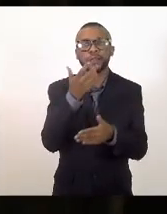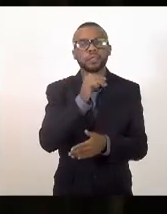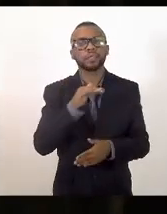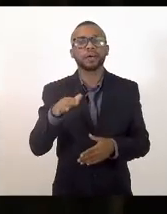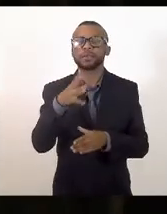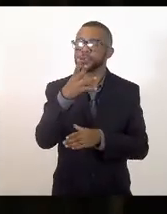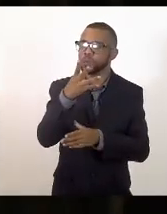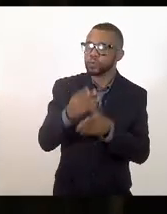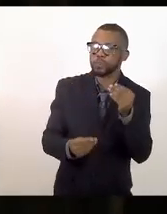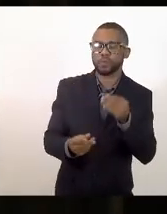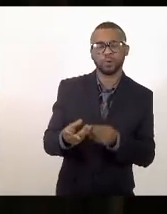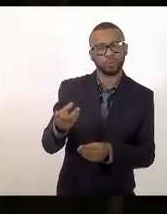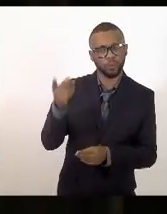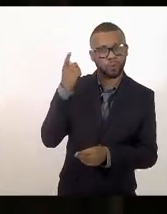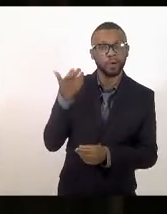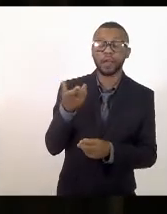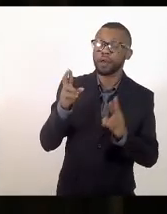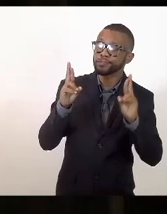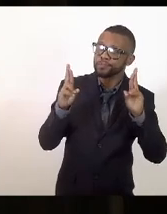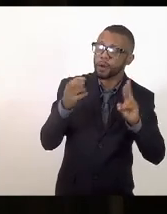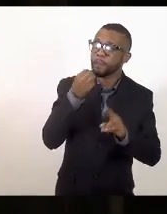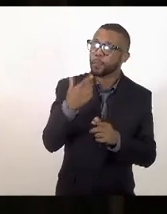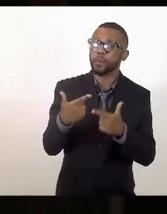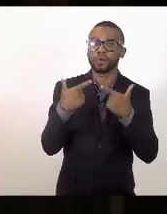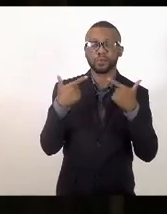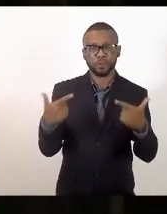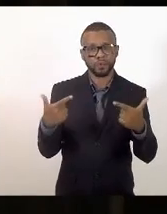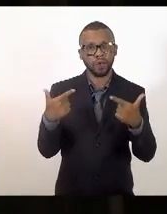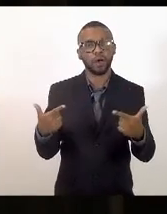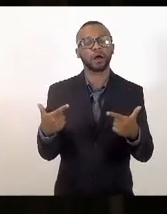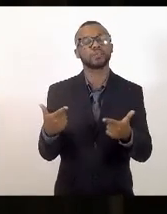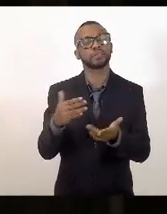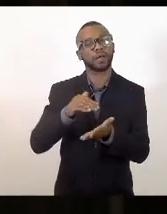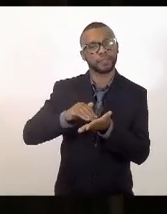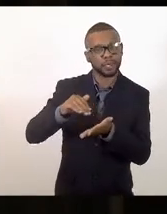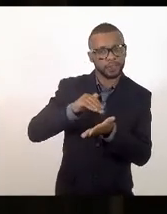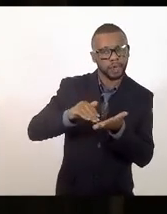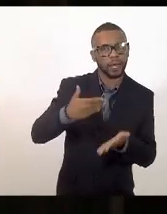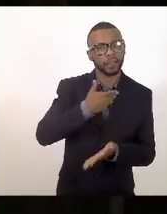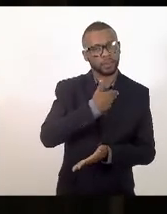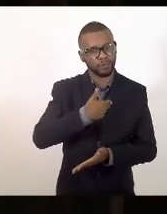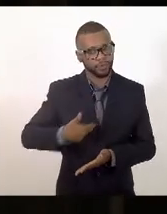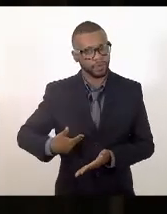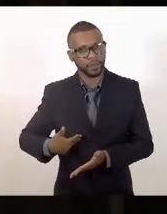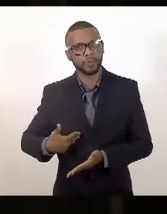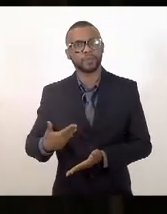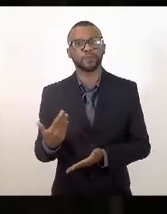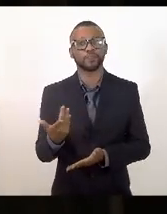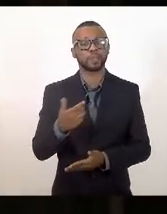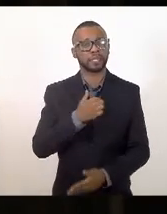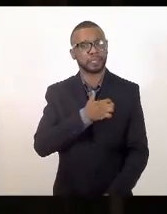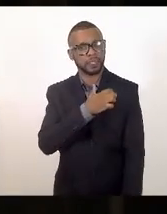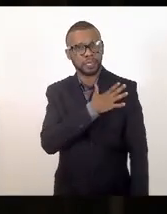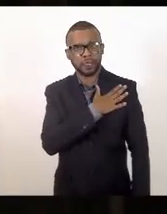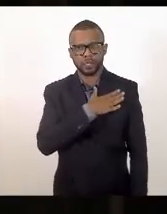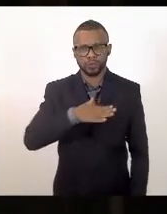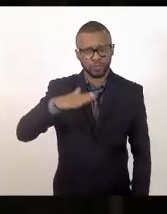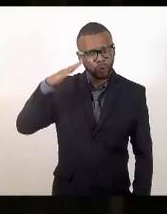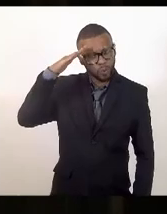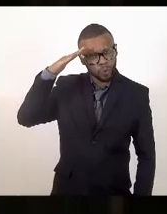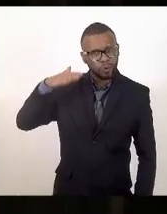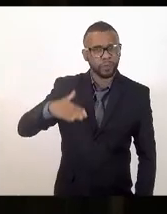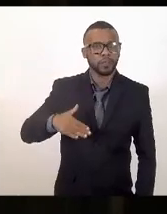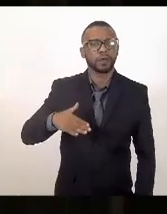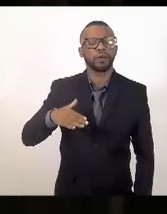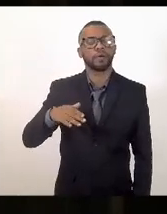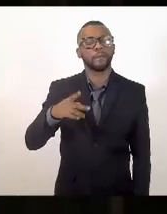desaparecidas. Então, eu quero aqui desejar boa sorte a secretária de Estado, a secretária Tenente Coronel Priscila Azevedo, dizer que